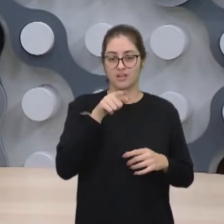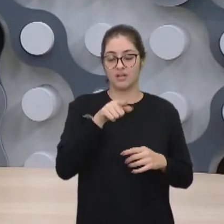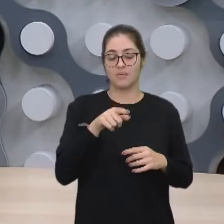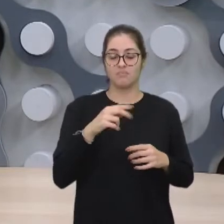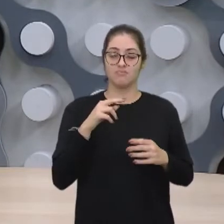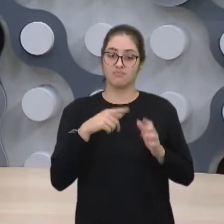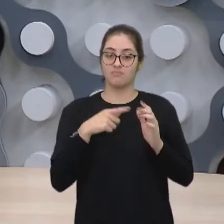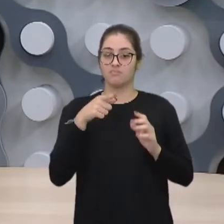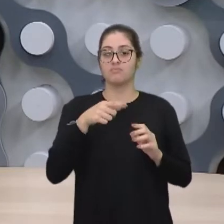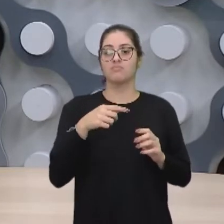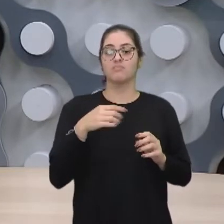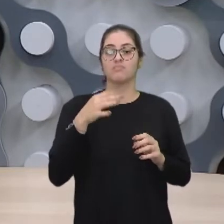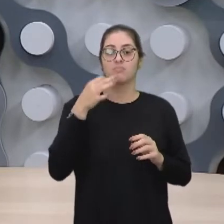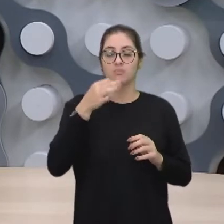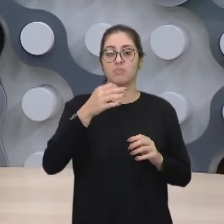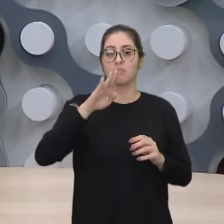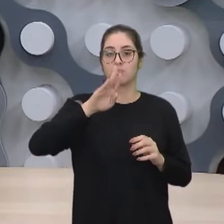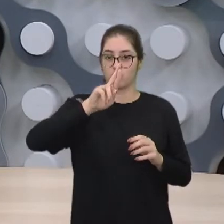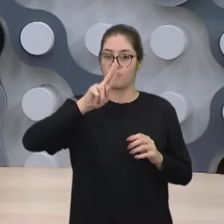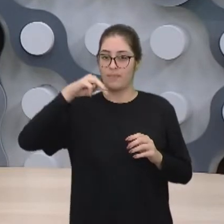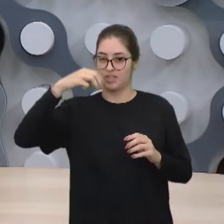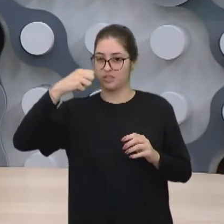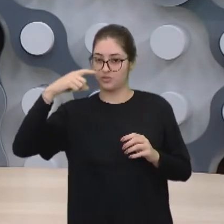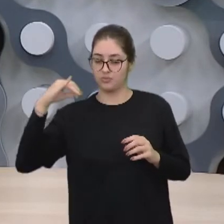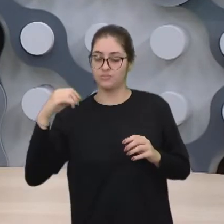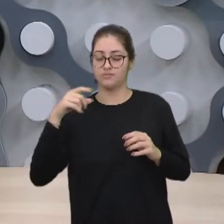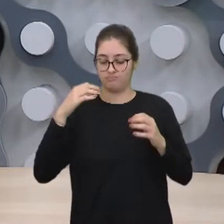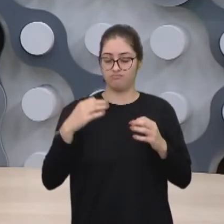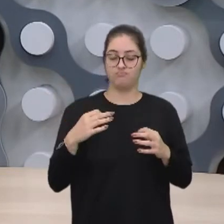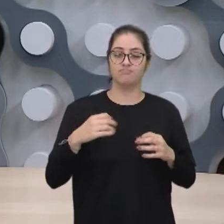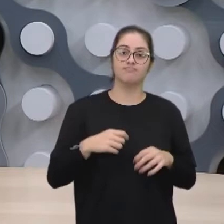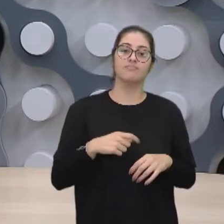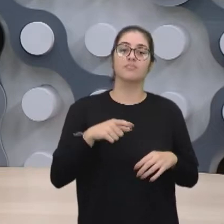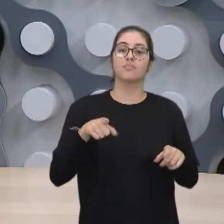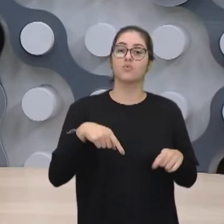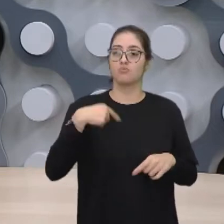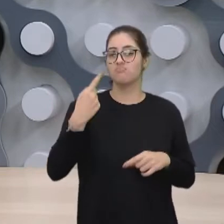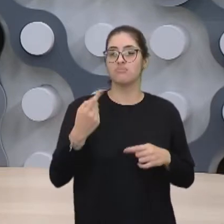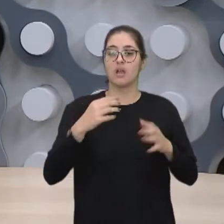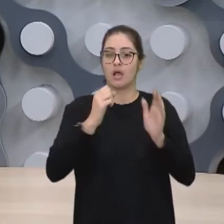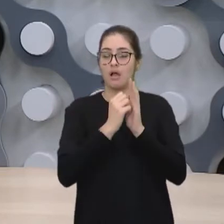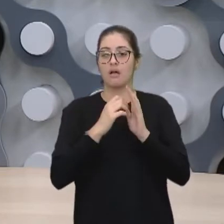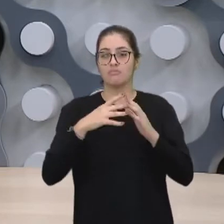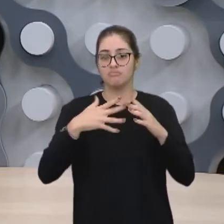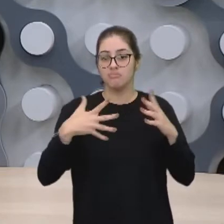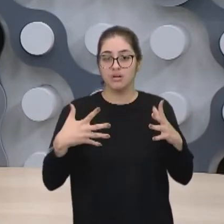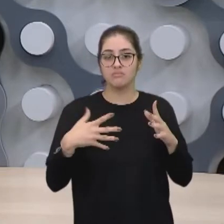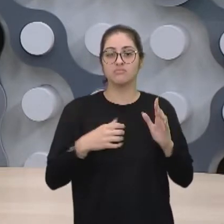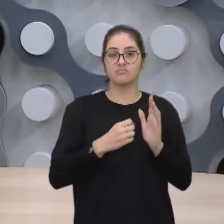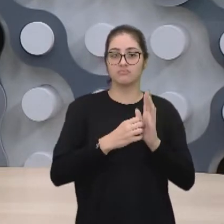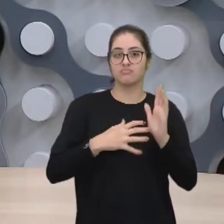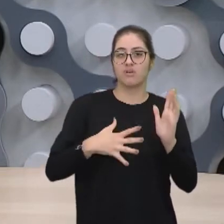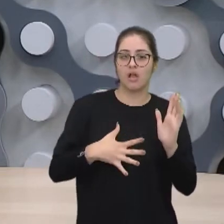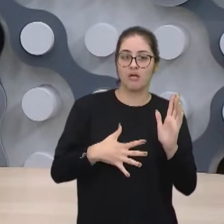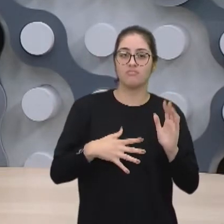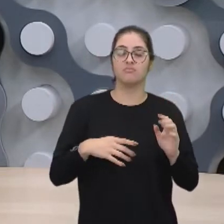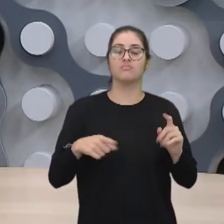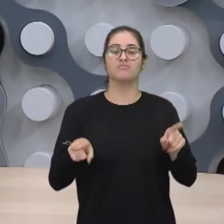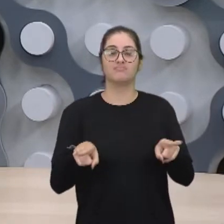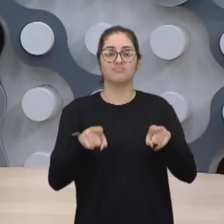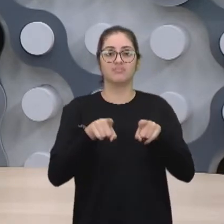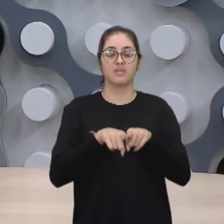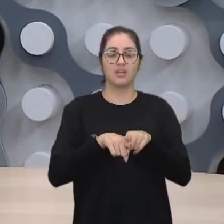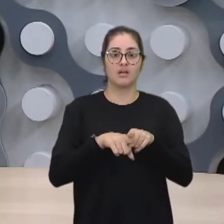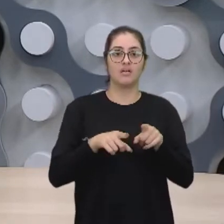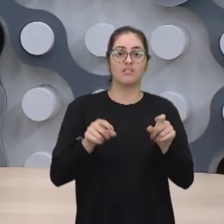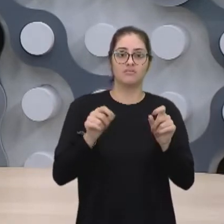aí de Brumadinho, tá certo? Outras atividades também exercem aí, né, fatores negativos em